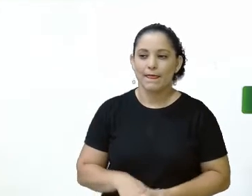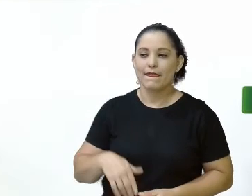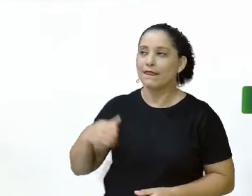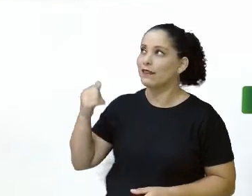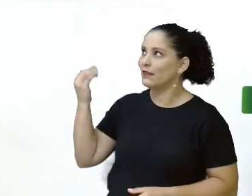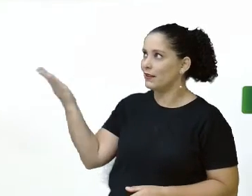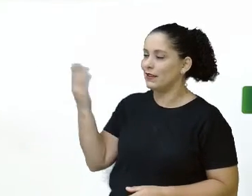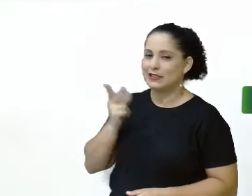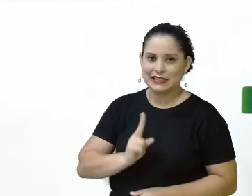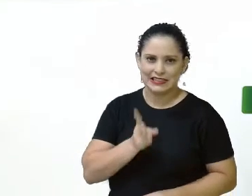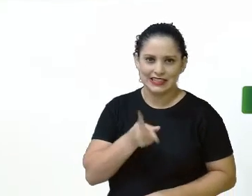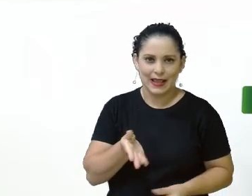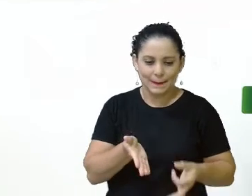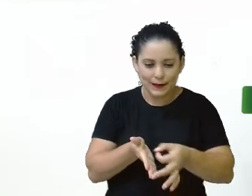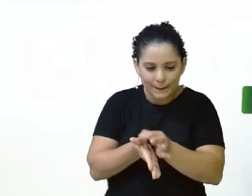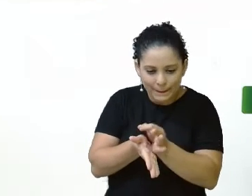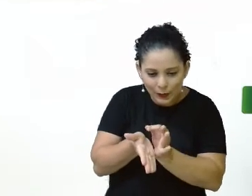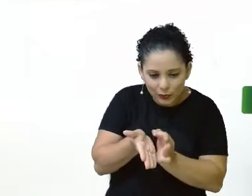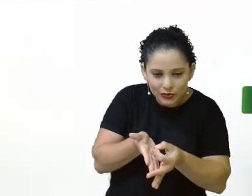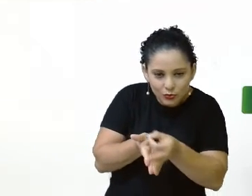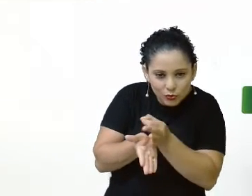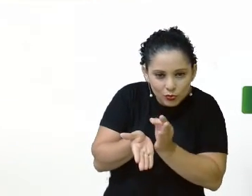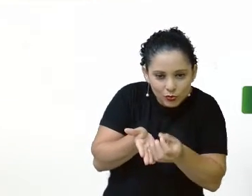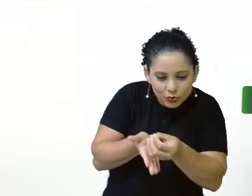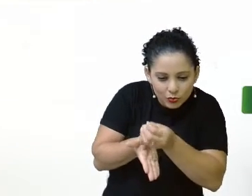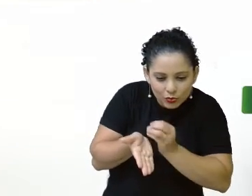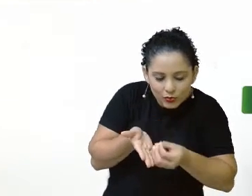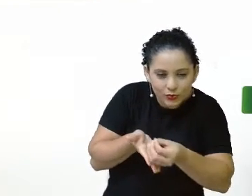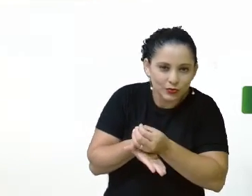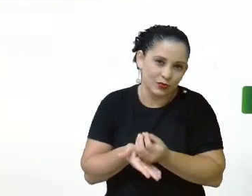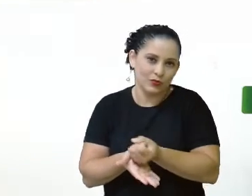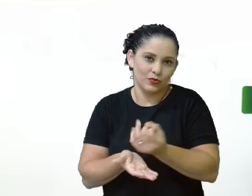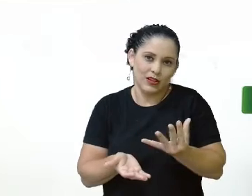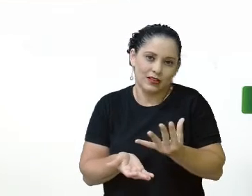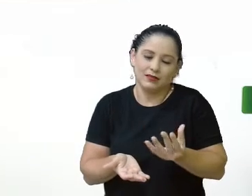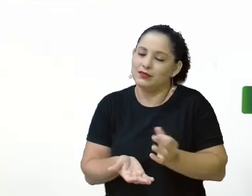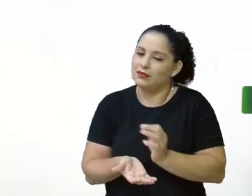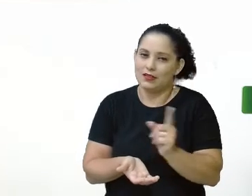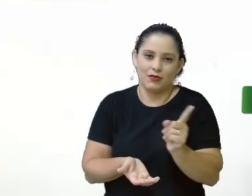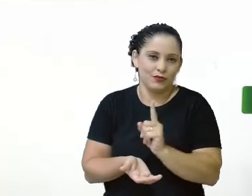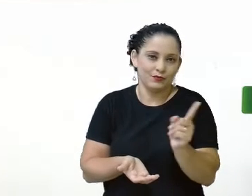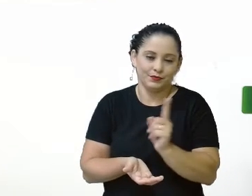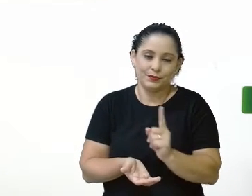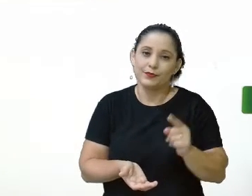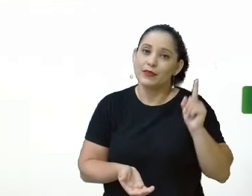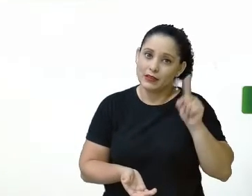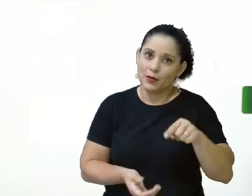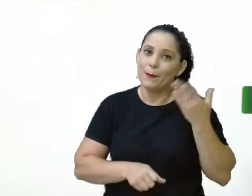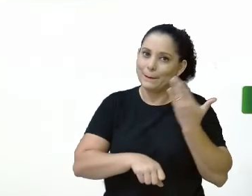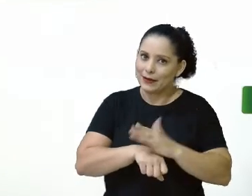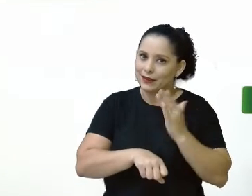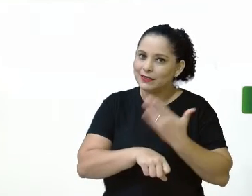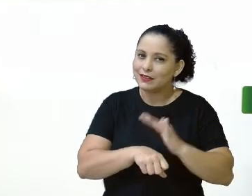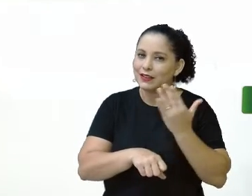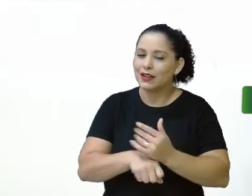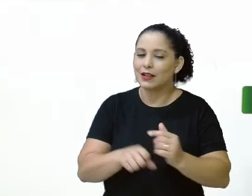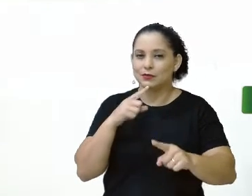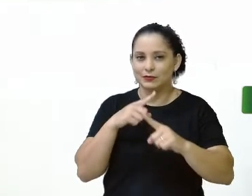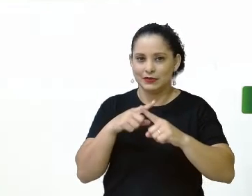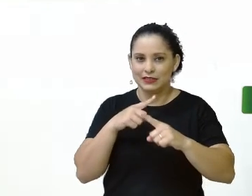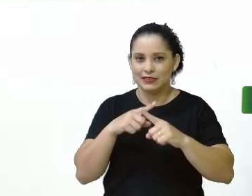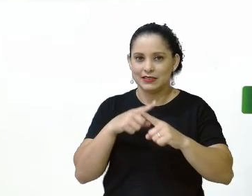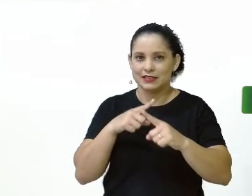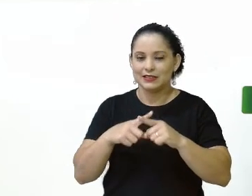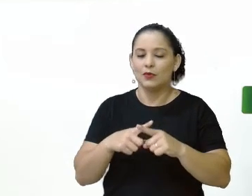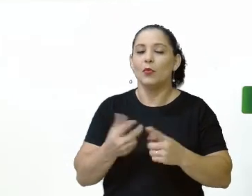sempre disponível para você. Claro que nem sempre você vai ter o caderninho. Por isso, pratica a multiplicação.